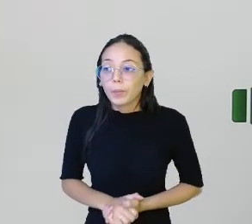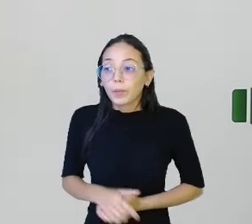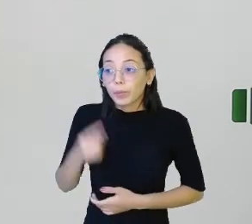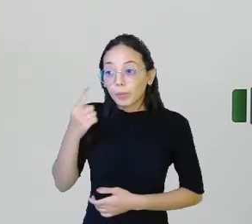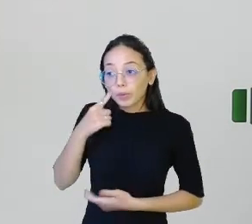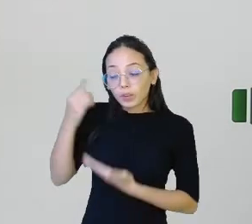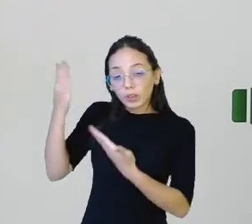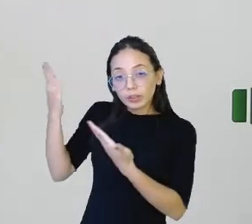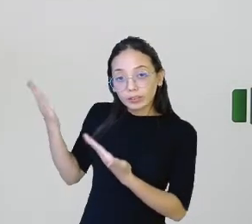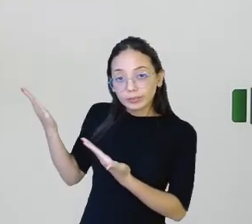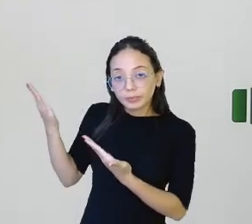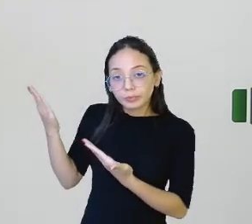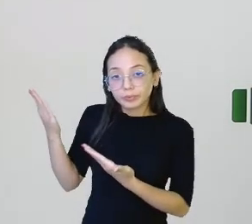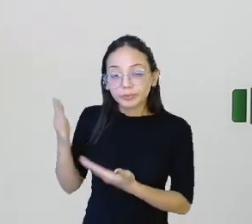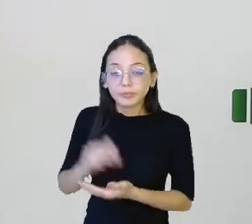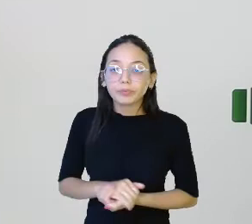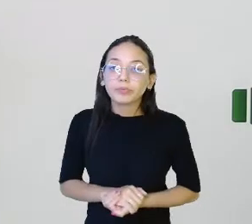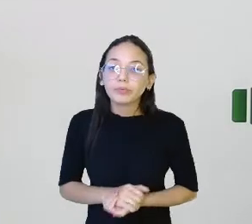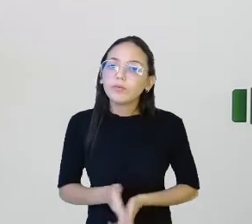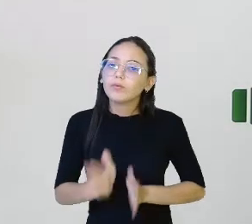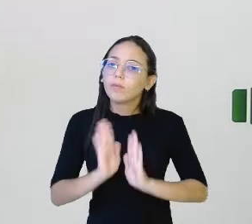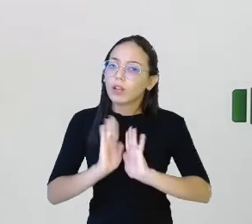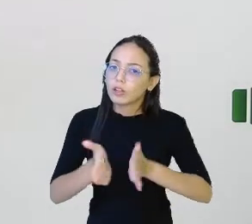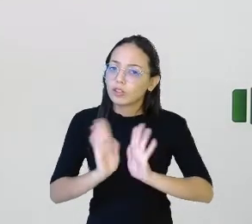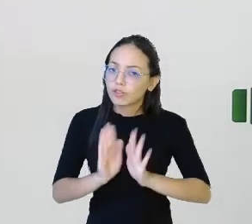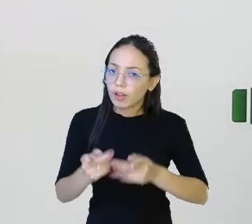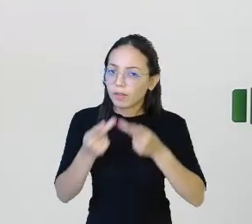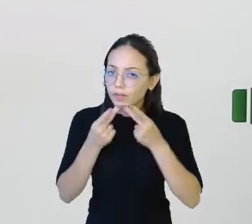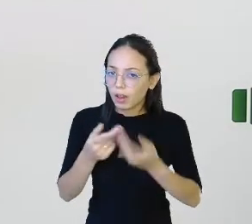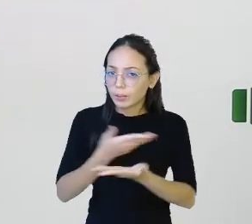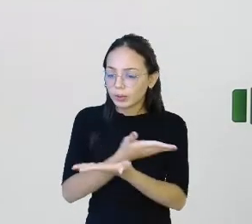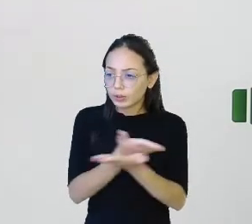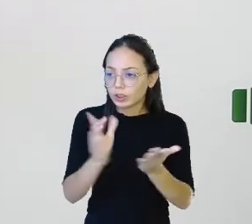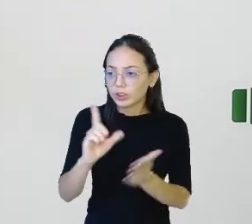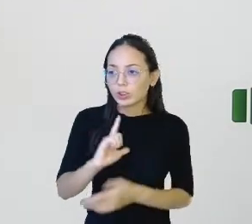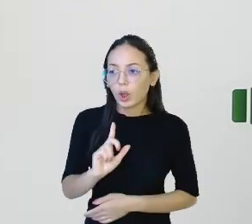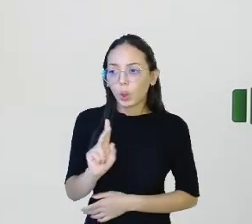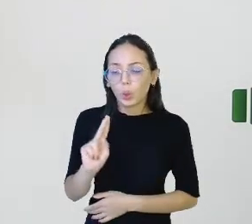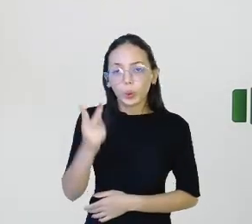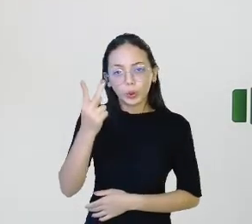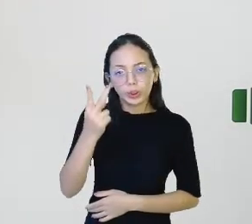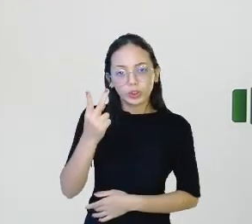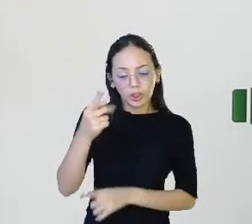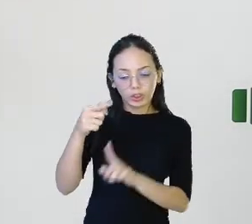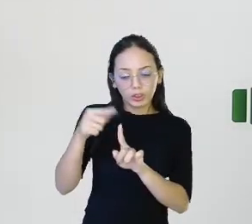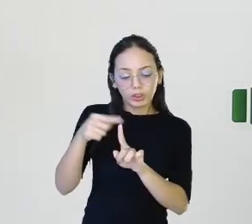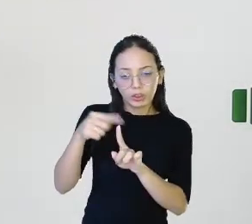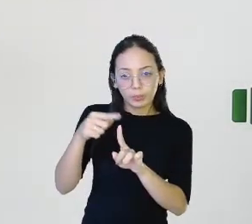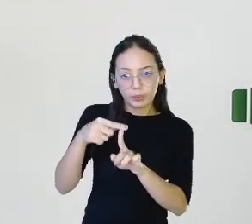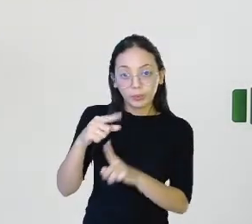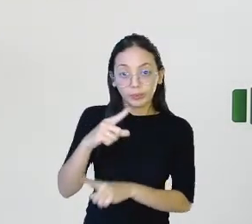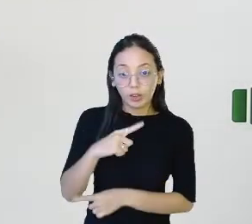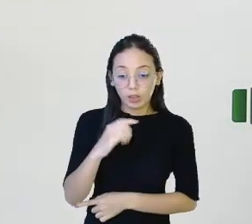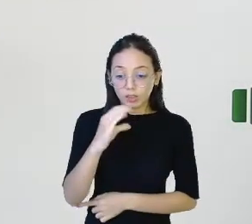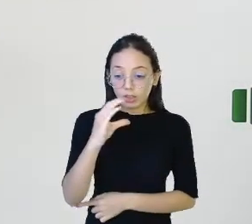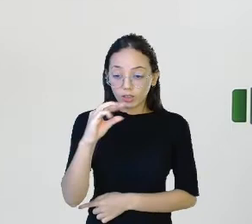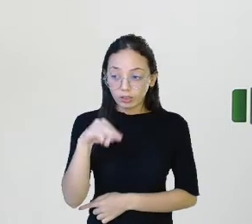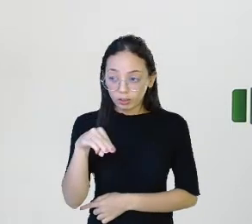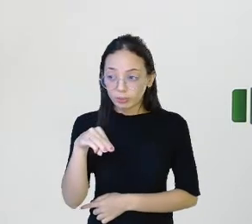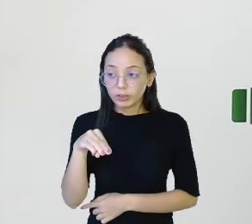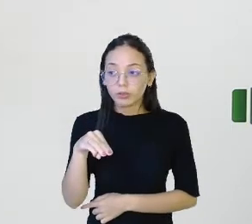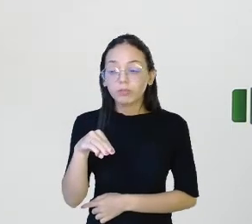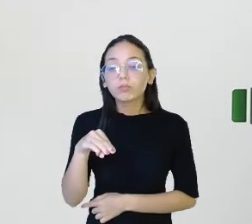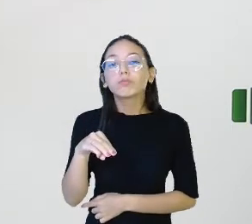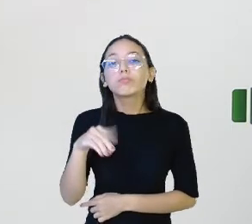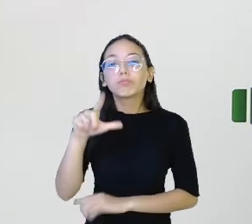Eu tenho, como eu tinha dito para vocês, 2 unidades de medida. Eu tenho o centímetro, que é a